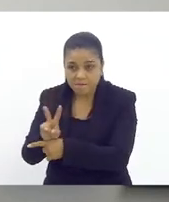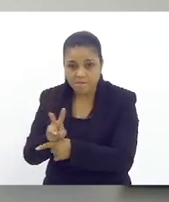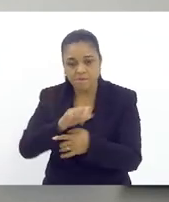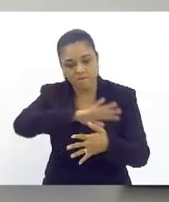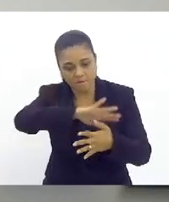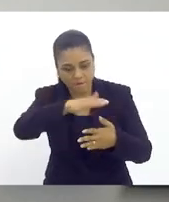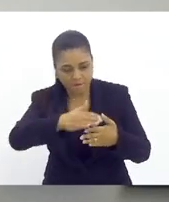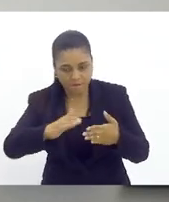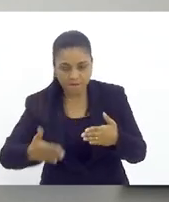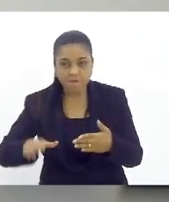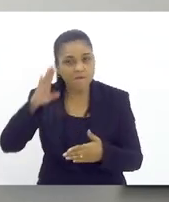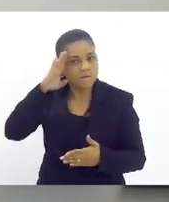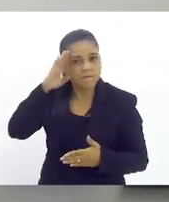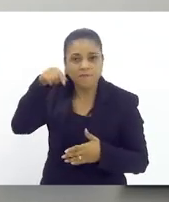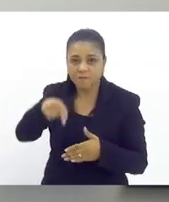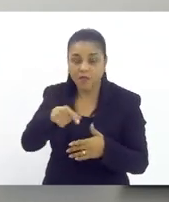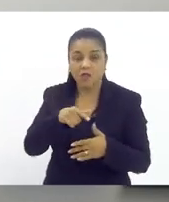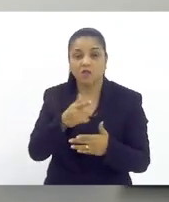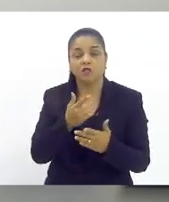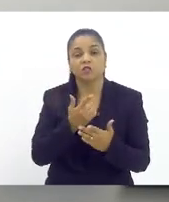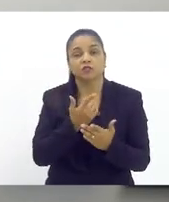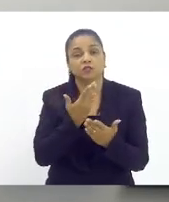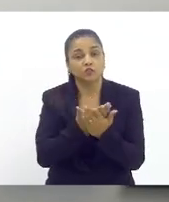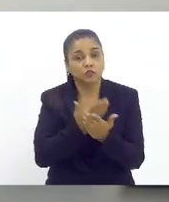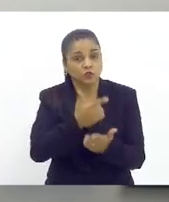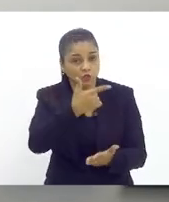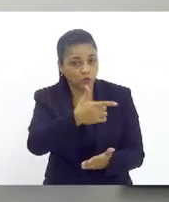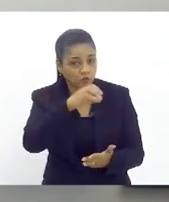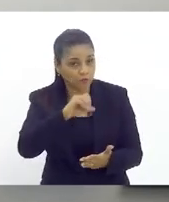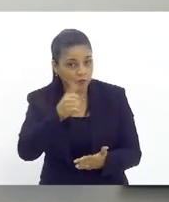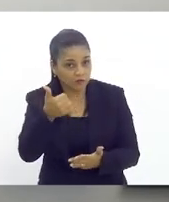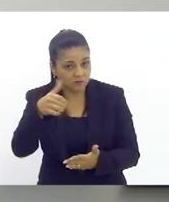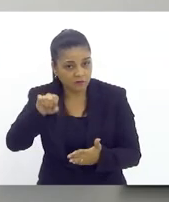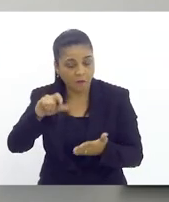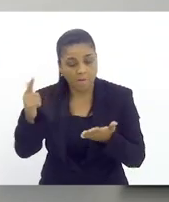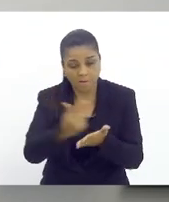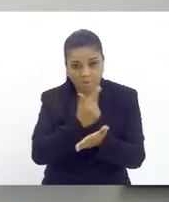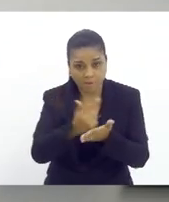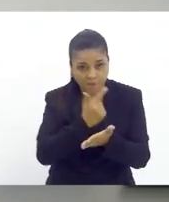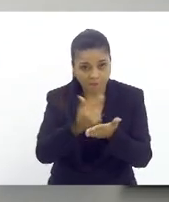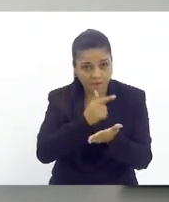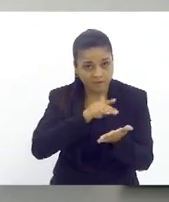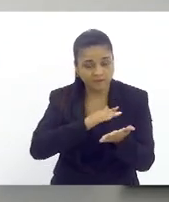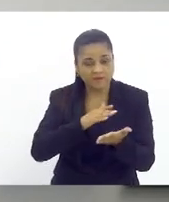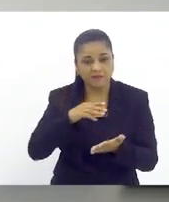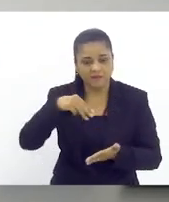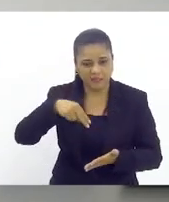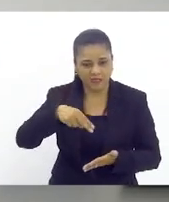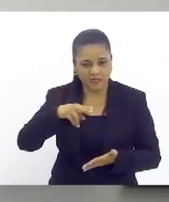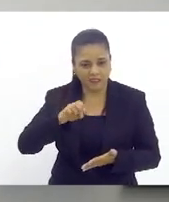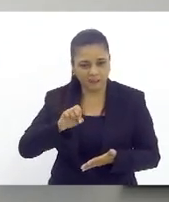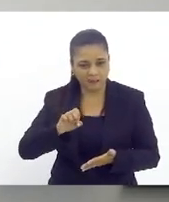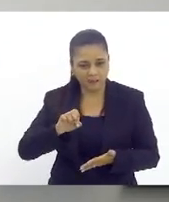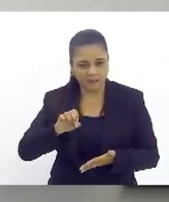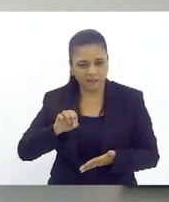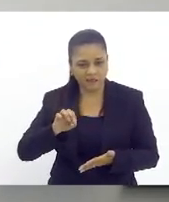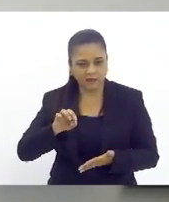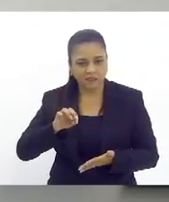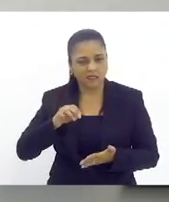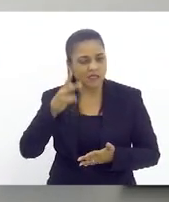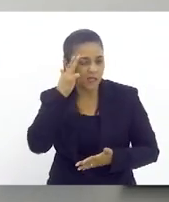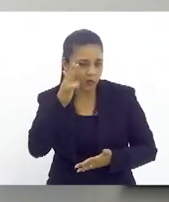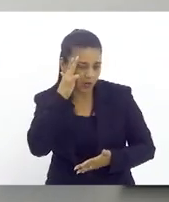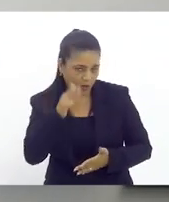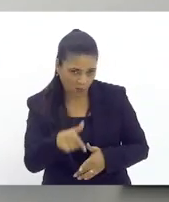e são estudos 2019 foi publicado lá no na revista Nature O importante daquele